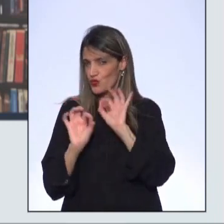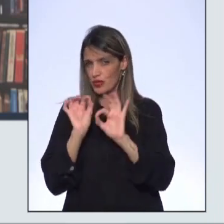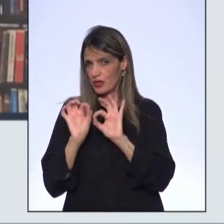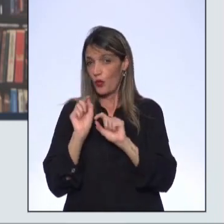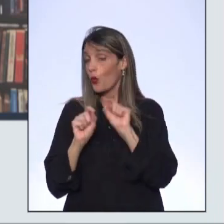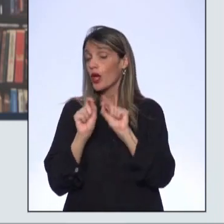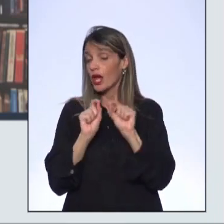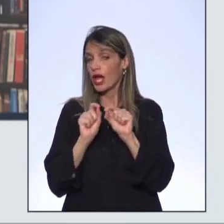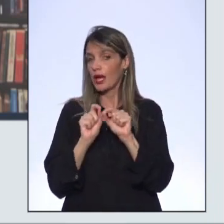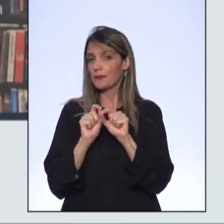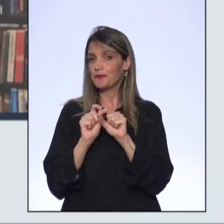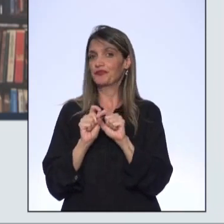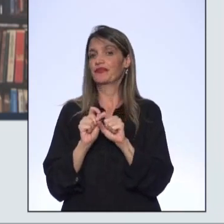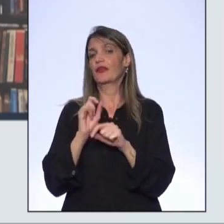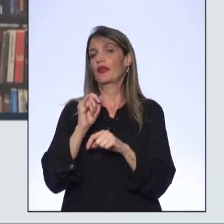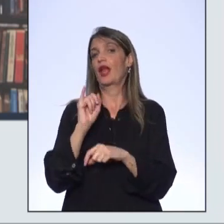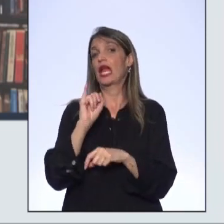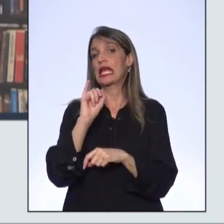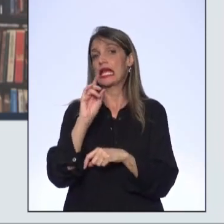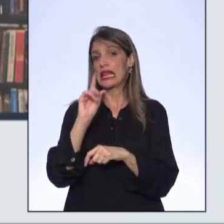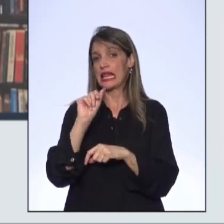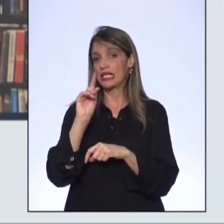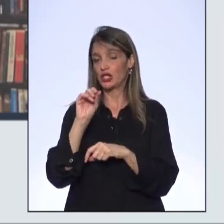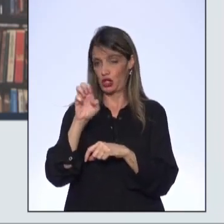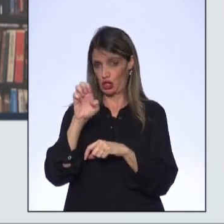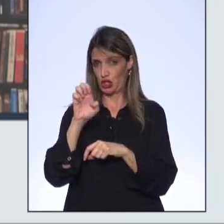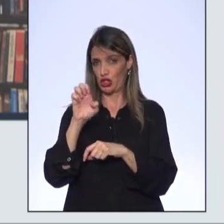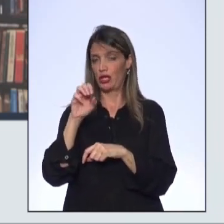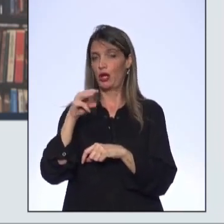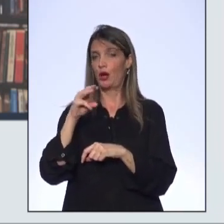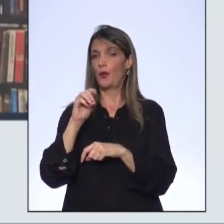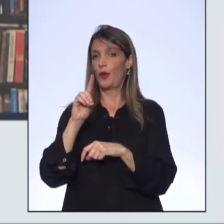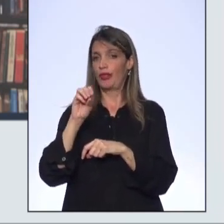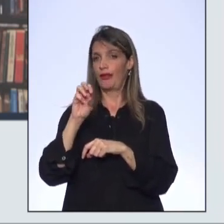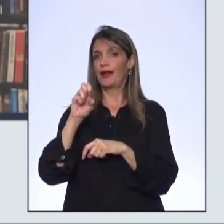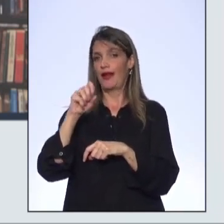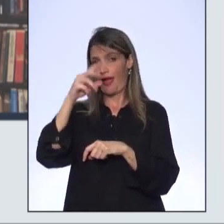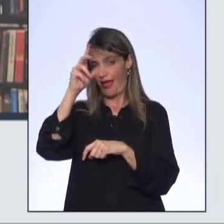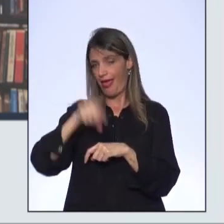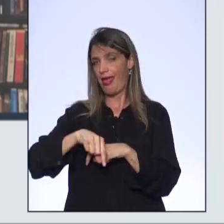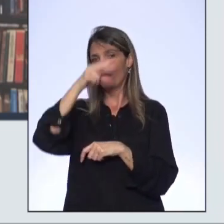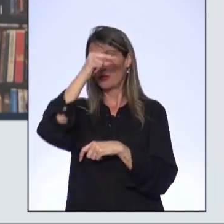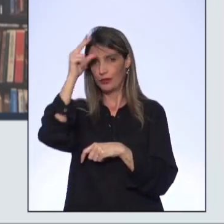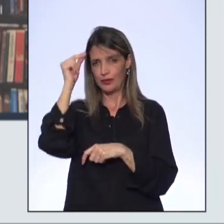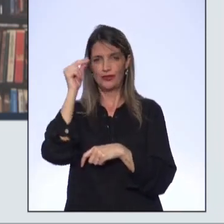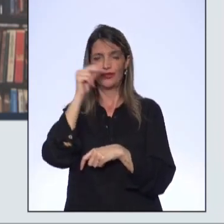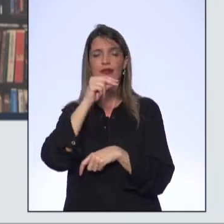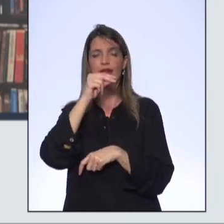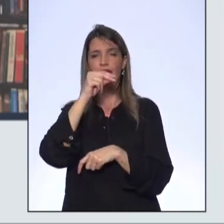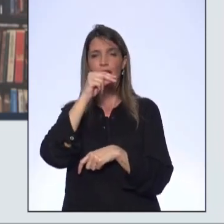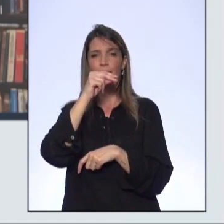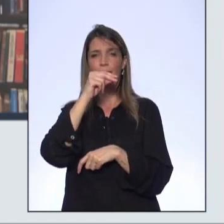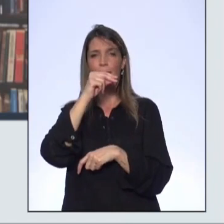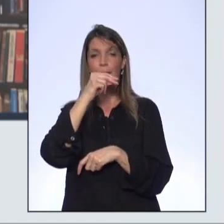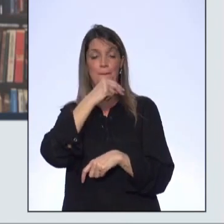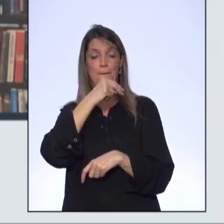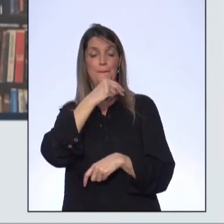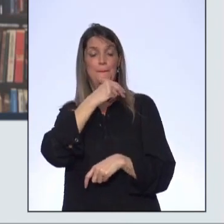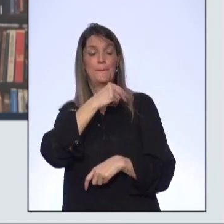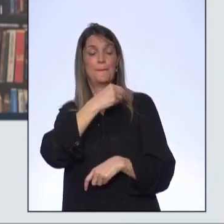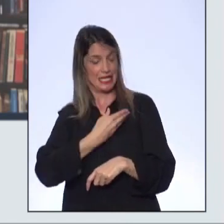Moderna, porém, ainda hoje faz parte da cultura política brasileira. Uma dica que eu dou